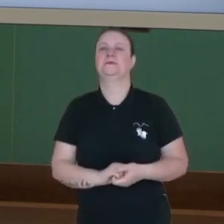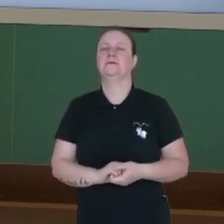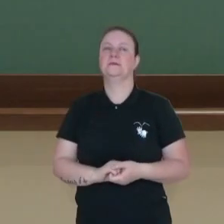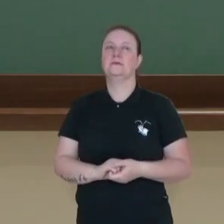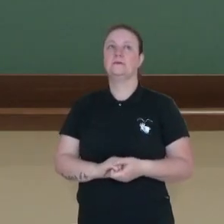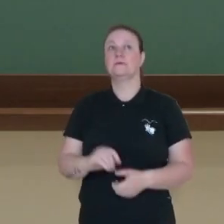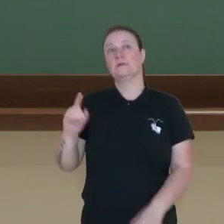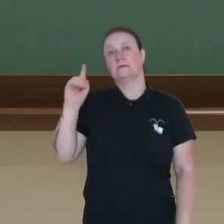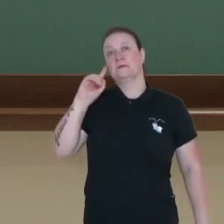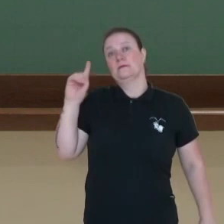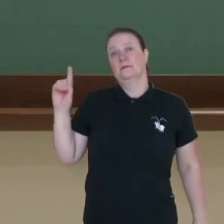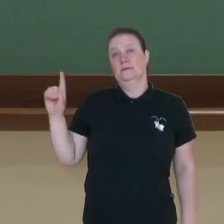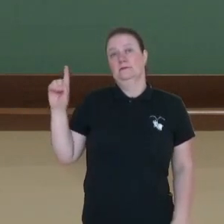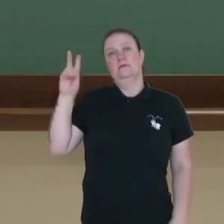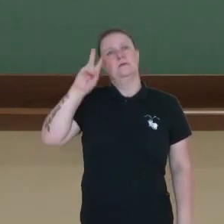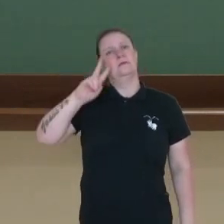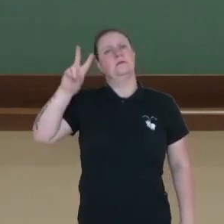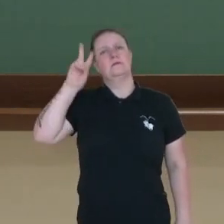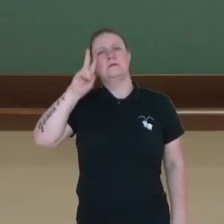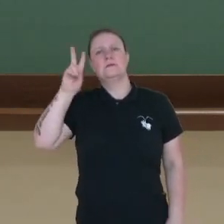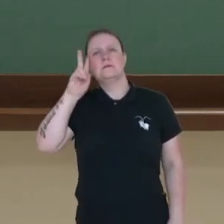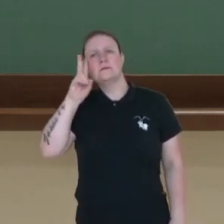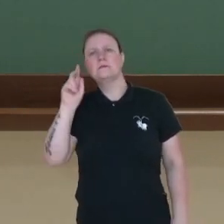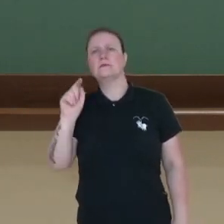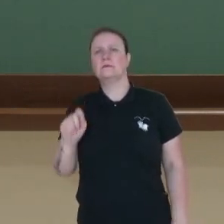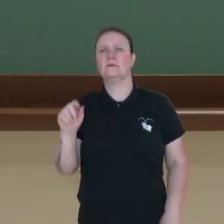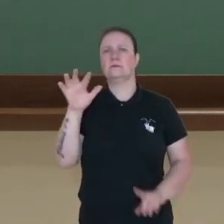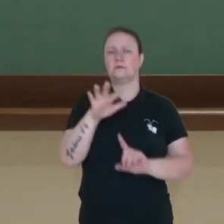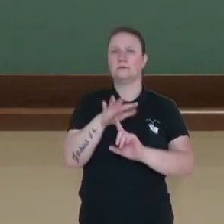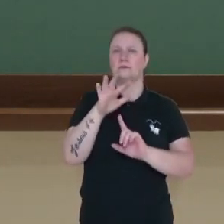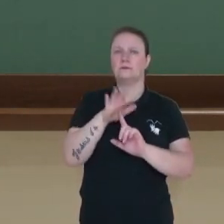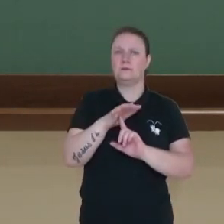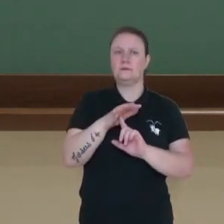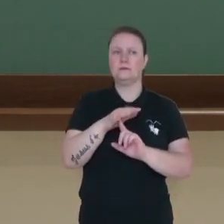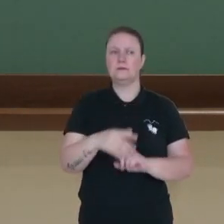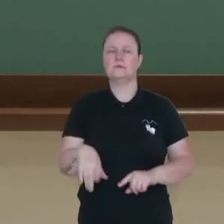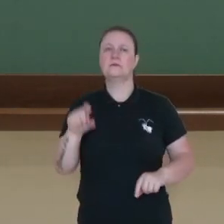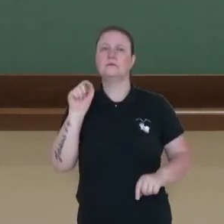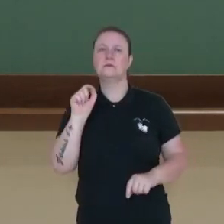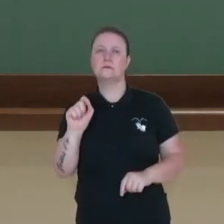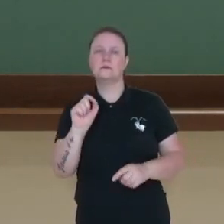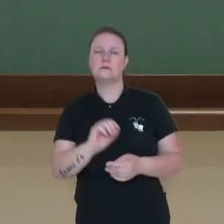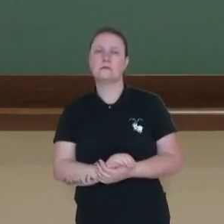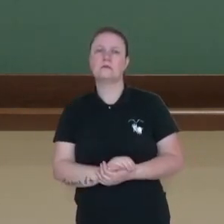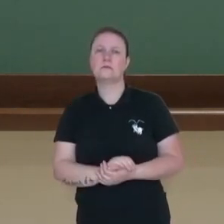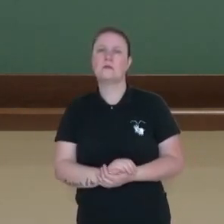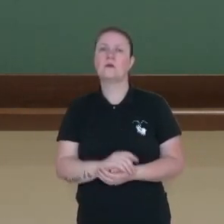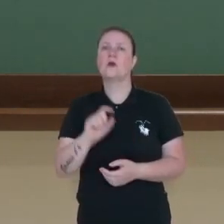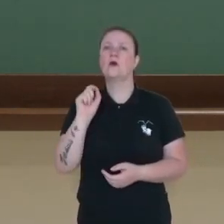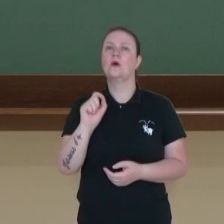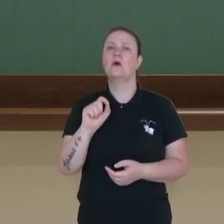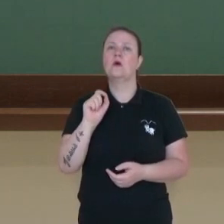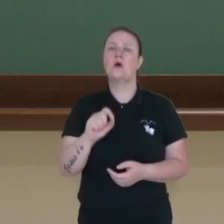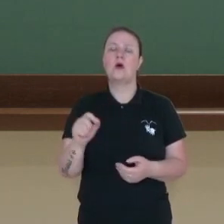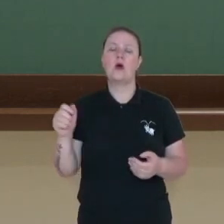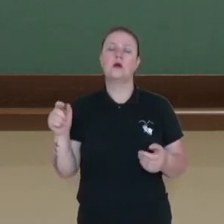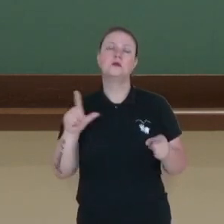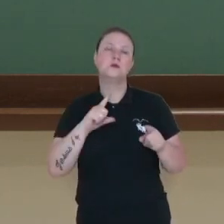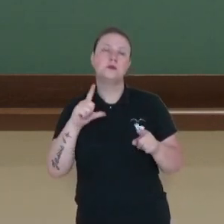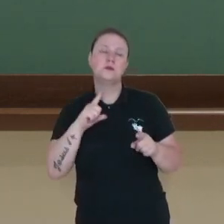só, a história do Paraná, a história do nosso estado, ela é a história contada pela ocupação do